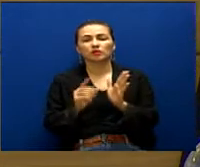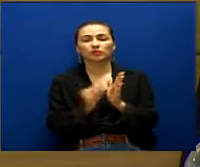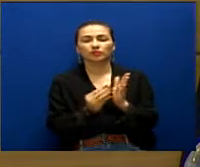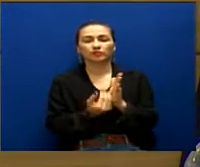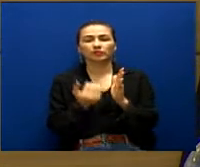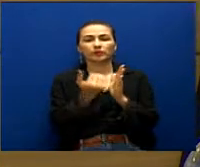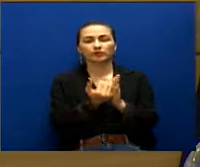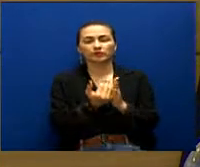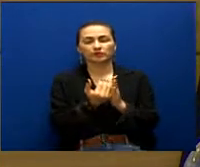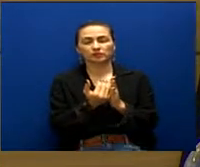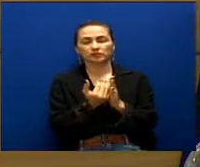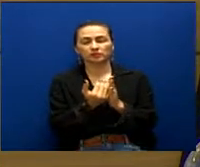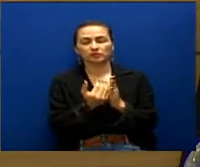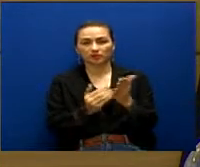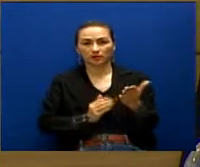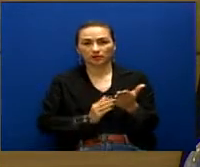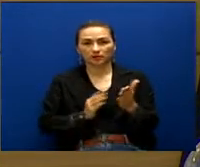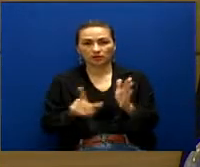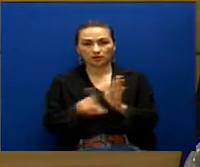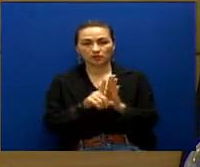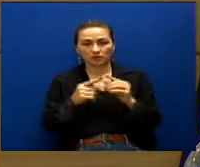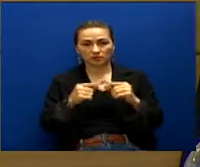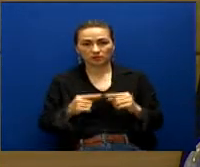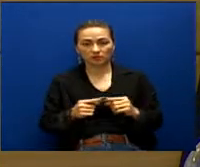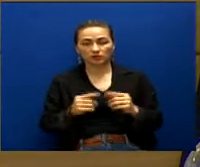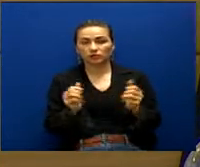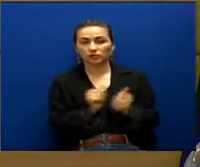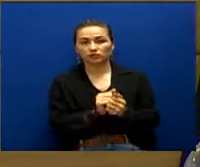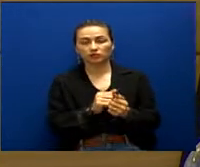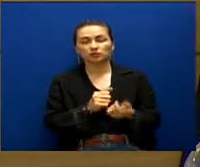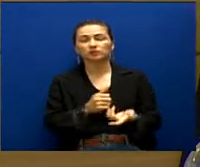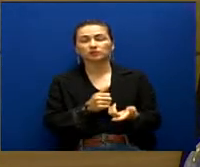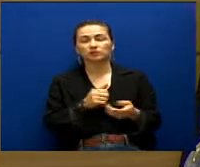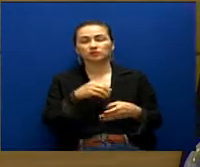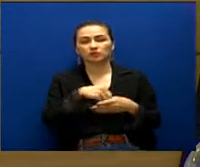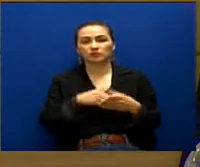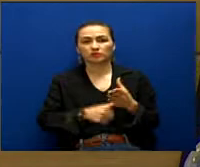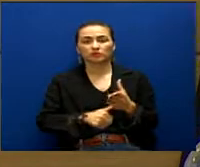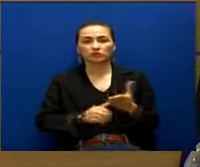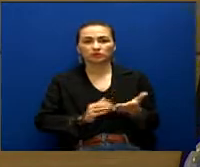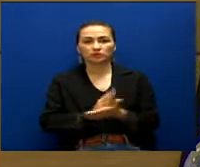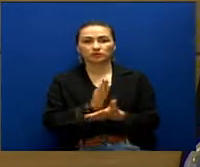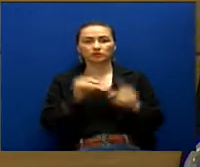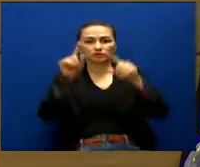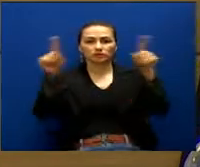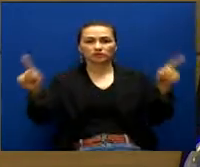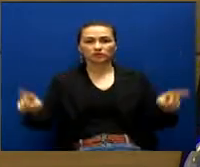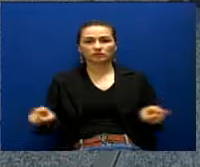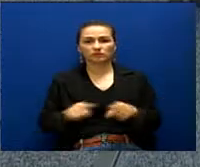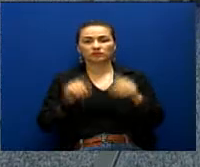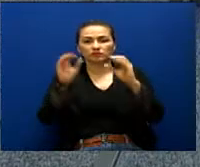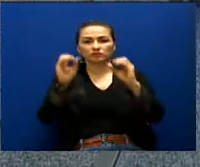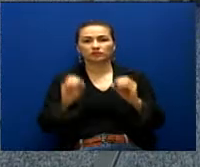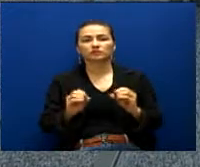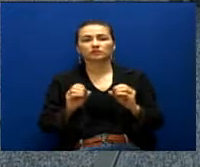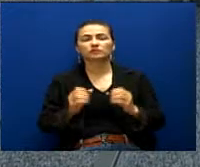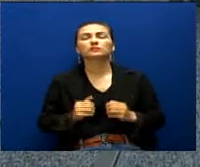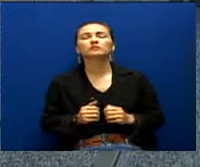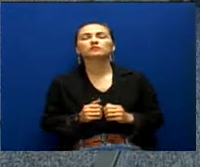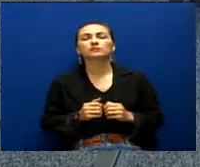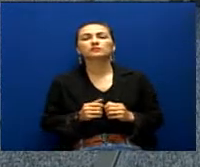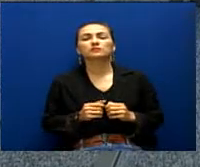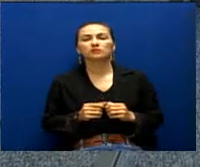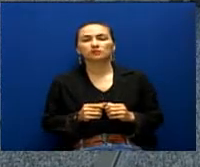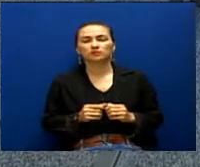fique bastante atenta. Vamos votar essa primeiro. Quem vai responder? O Péricles? Pode abrir o painel. Os dois. Então